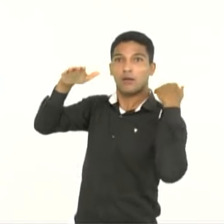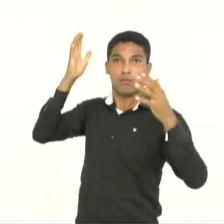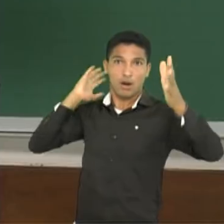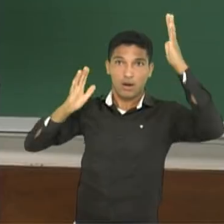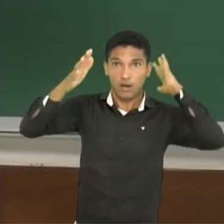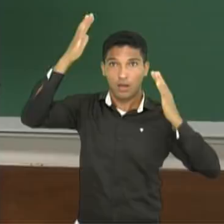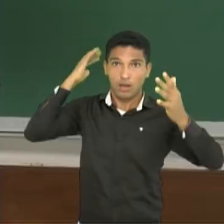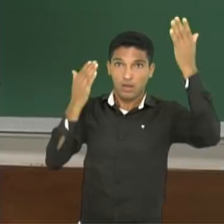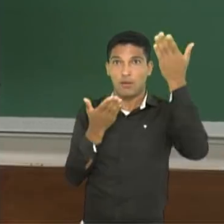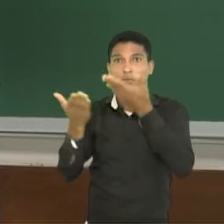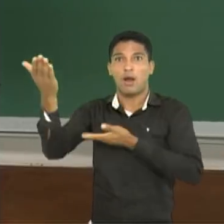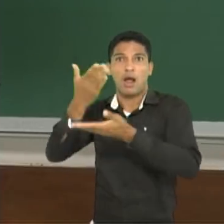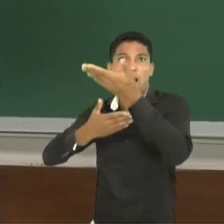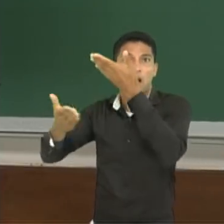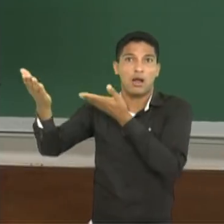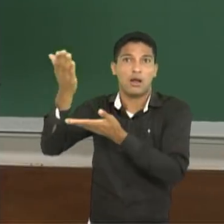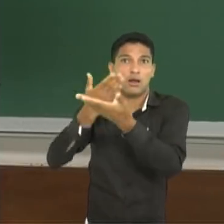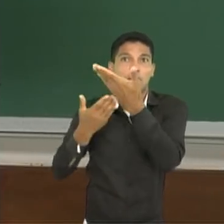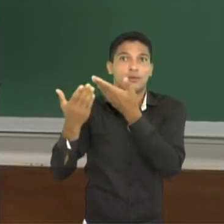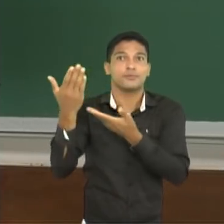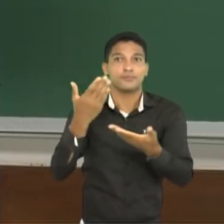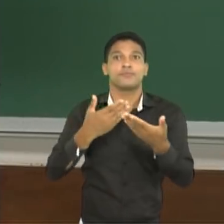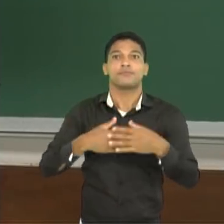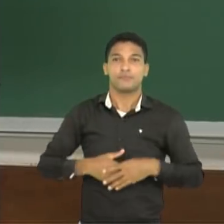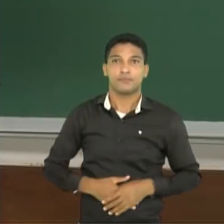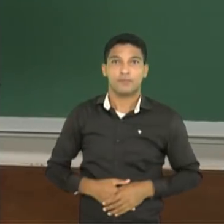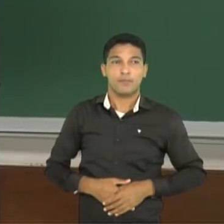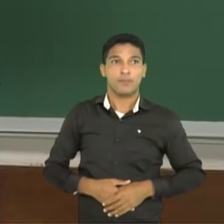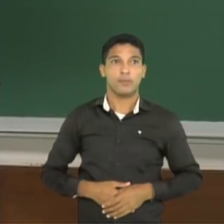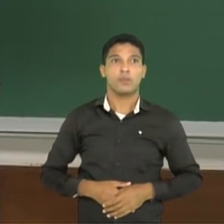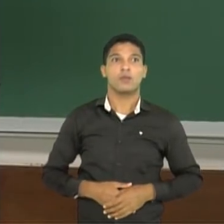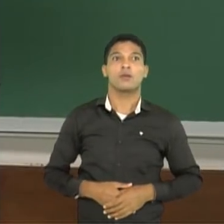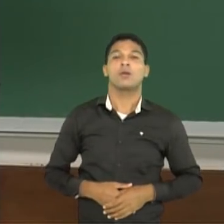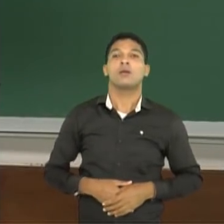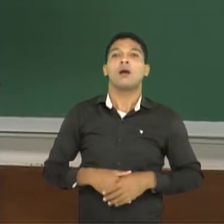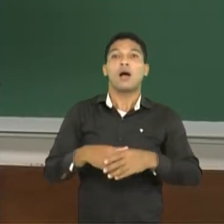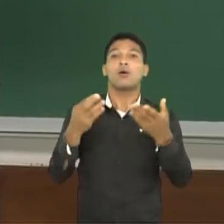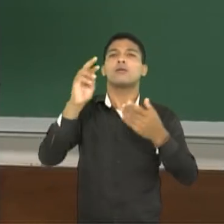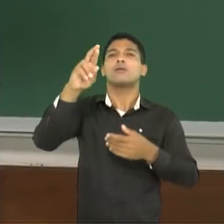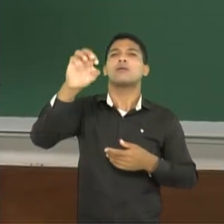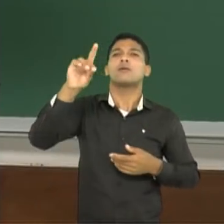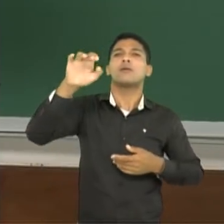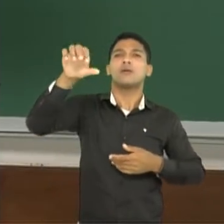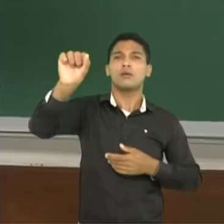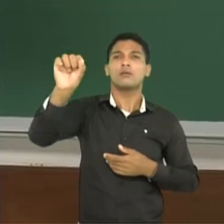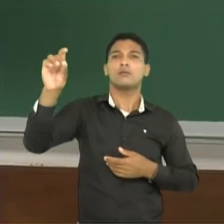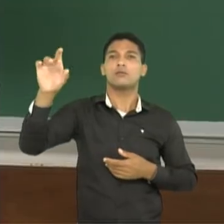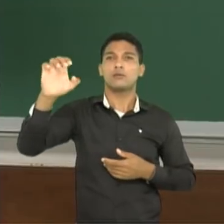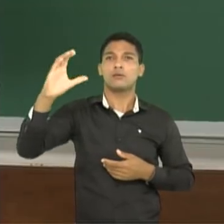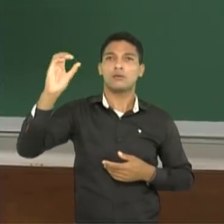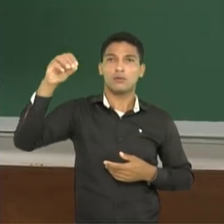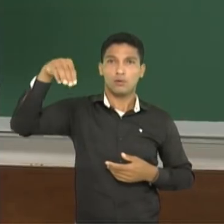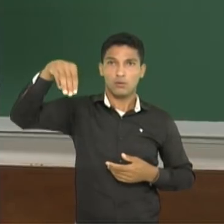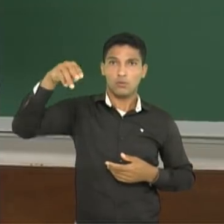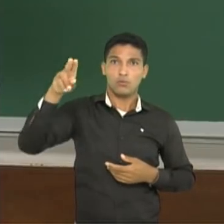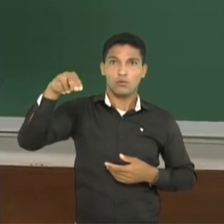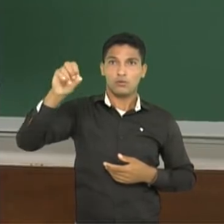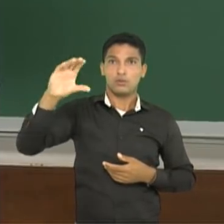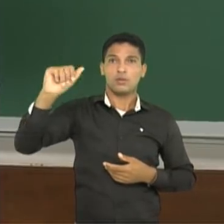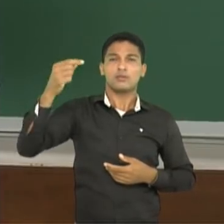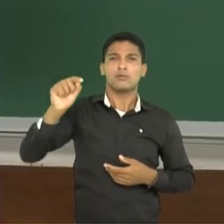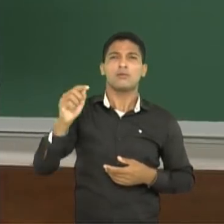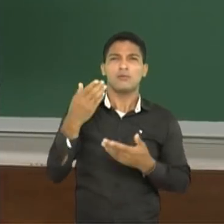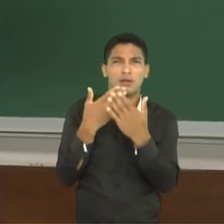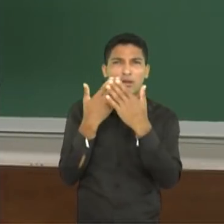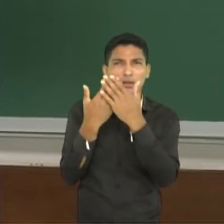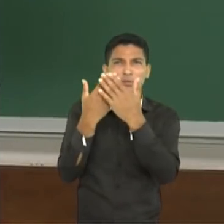favorecer a industrialização também, certo? Quando eu falo de redes de comunicação, trazendo ainda daquela ideia que trabalhamos aulas